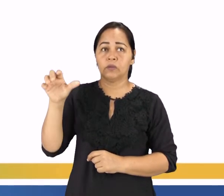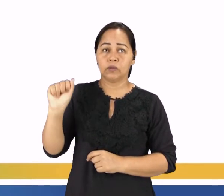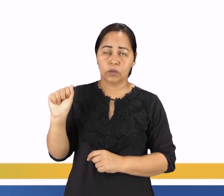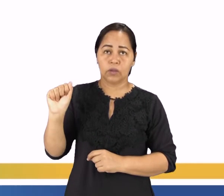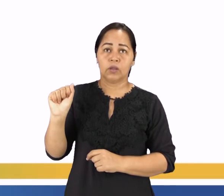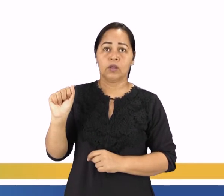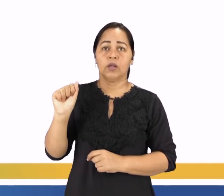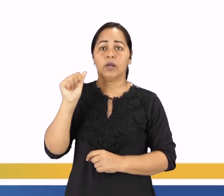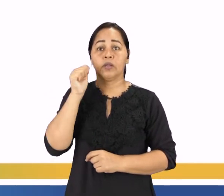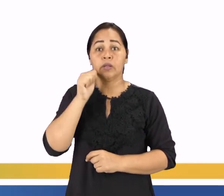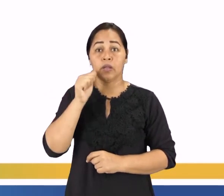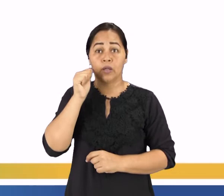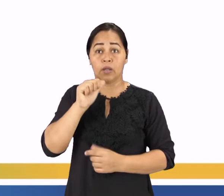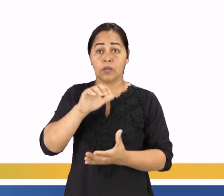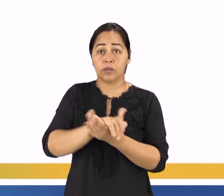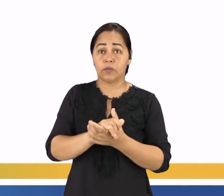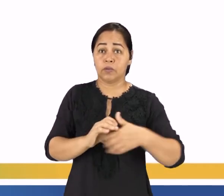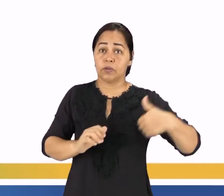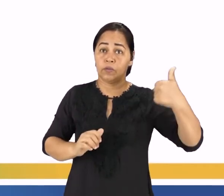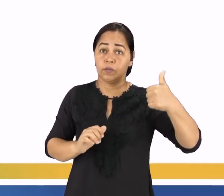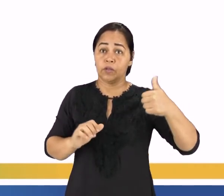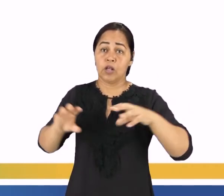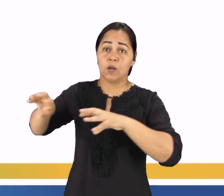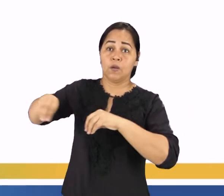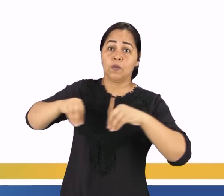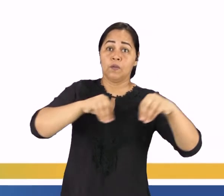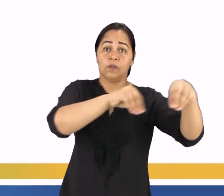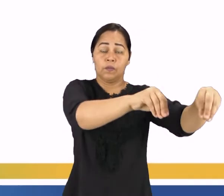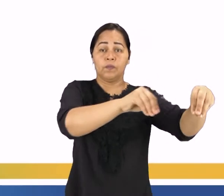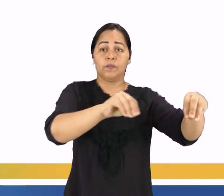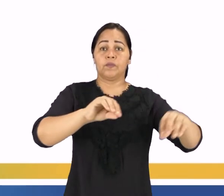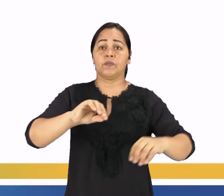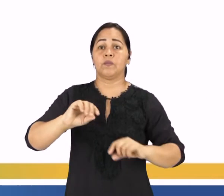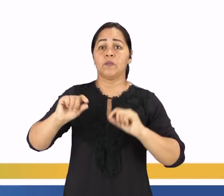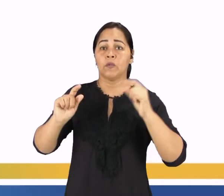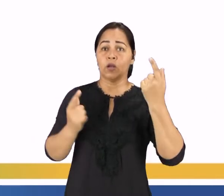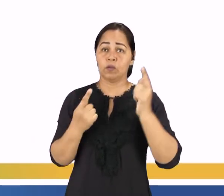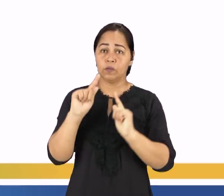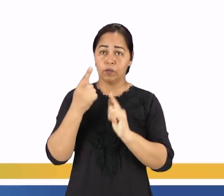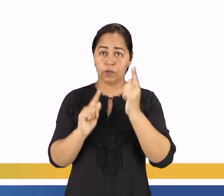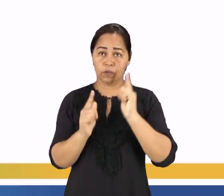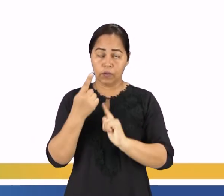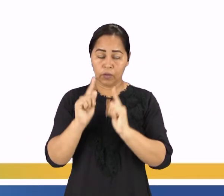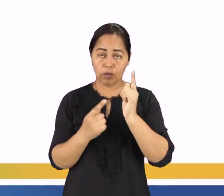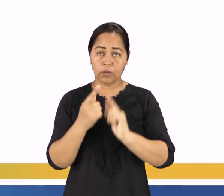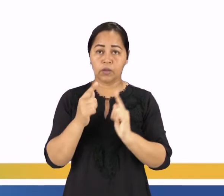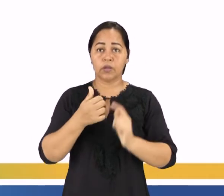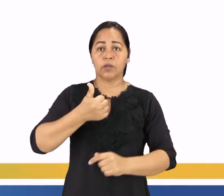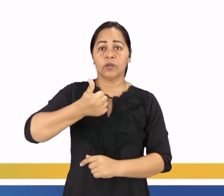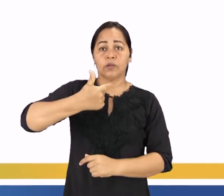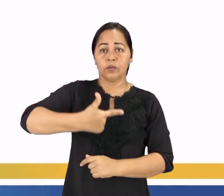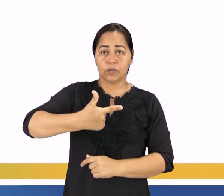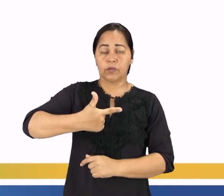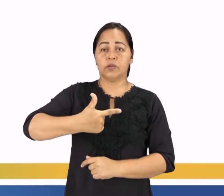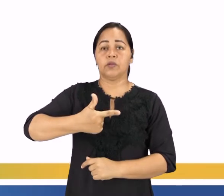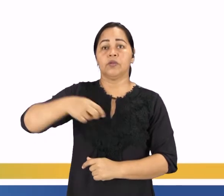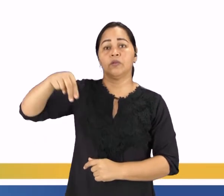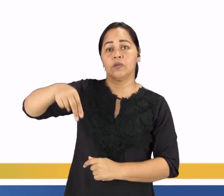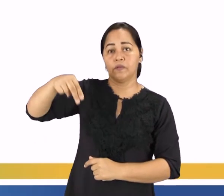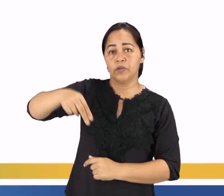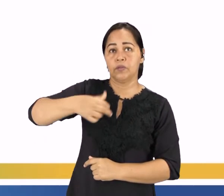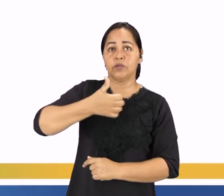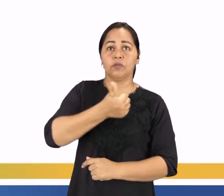Urrutia, sua primeira esposa, foram transportados para a Ilha Negra, no Chile, em 12 de dezembro de